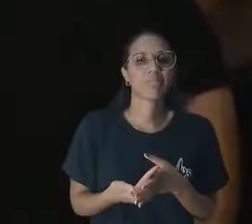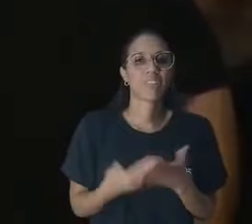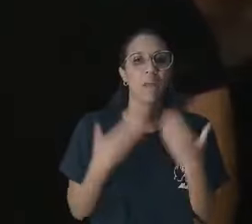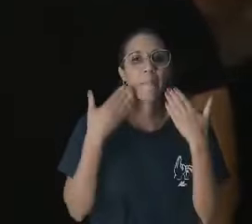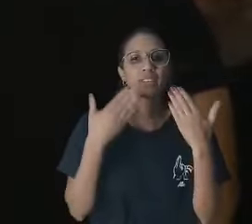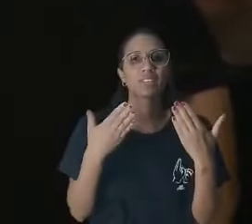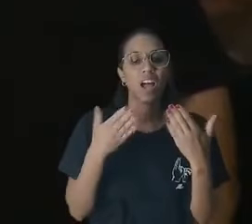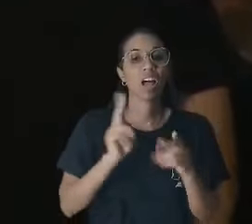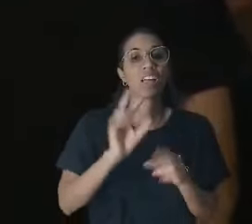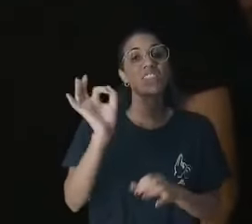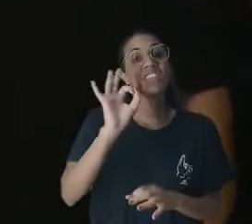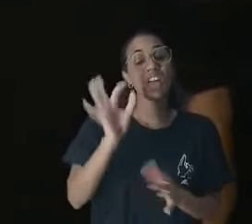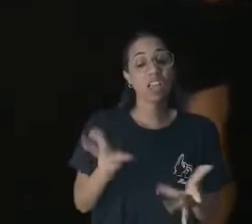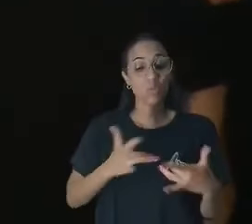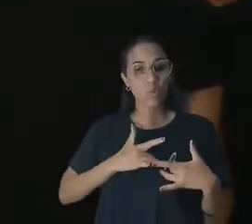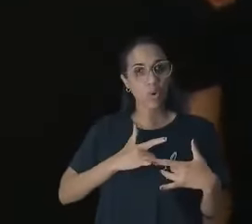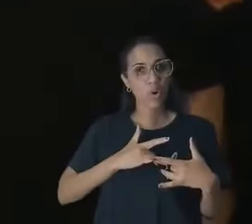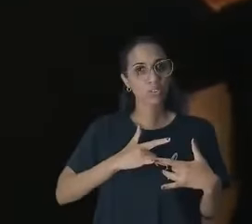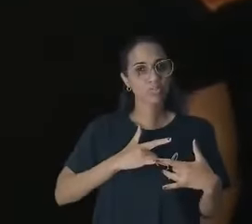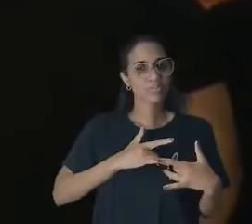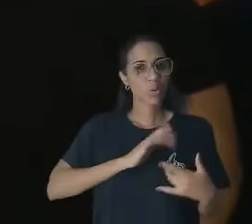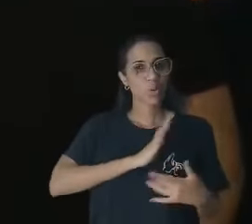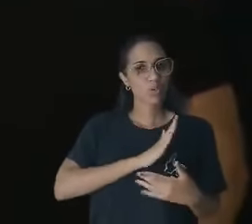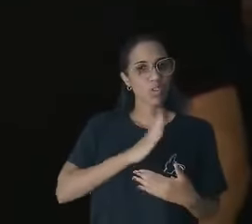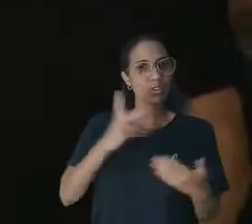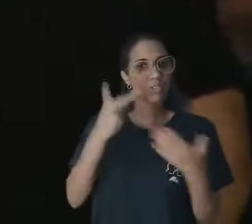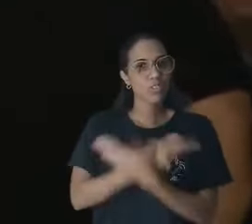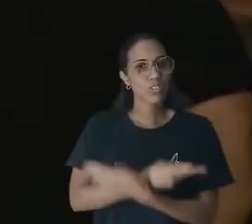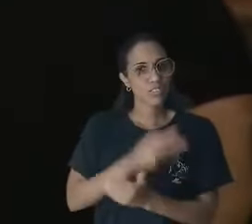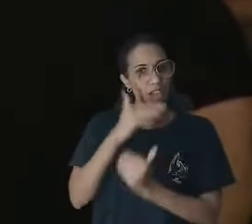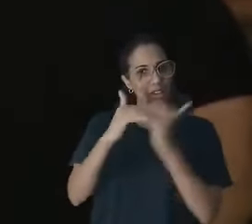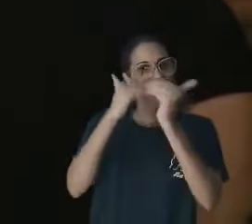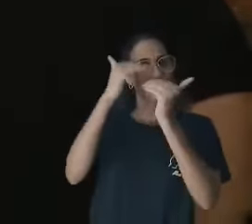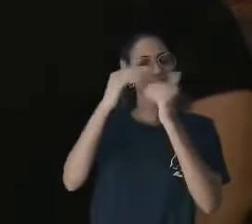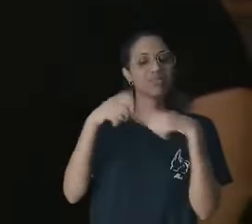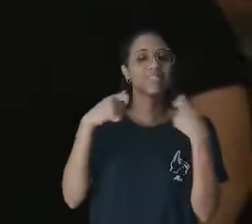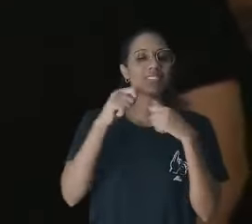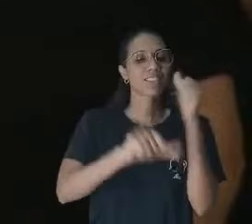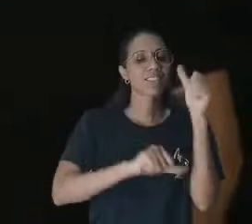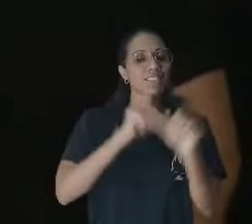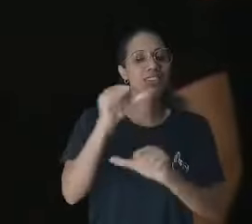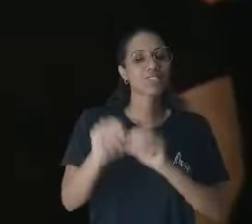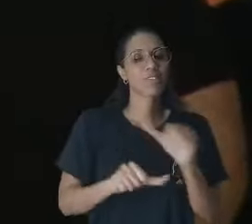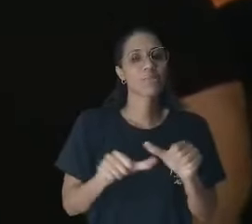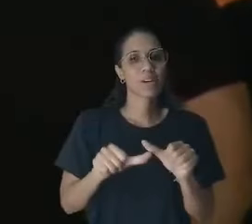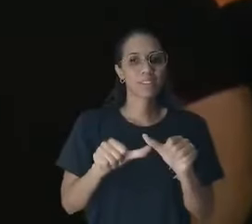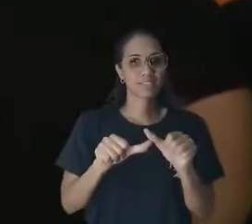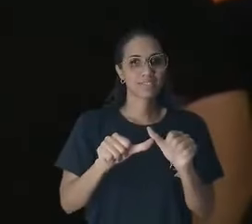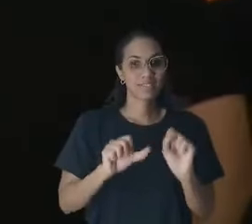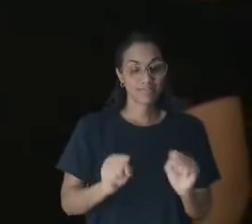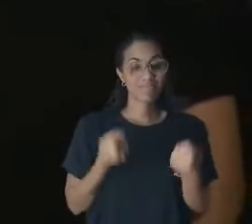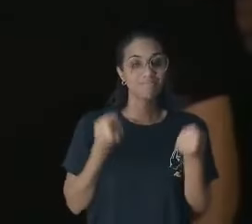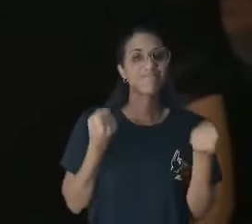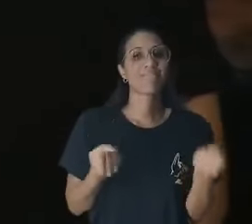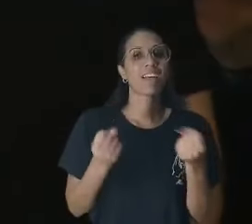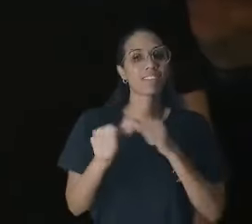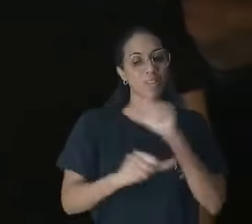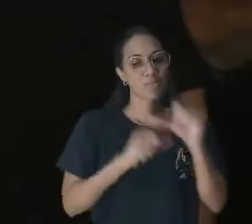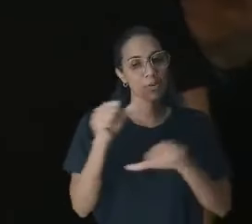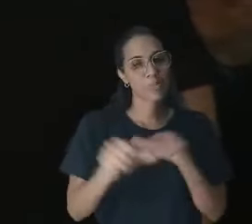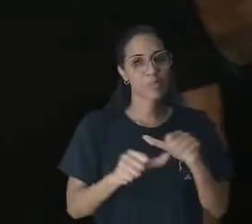perdido apenas na lembrança. Isso precisa se transformar em mudança,